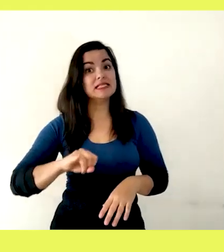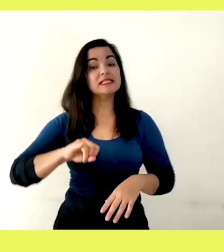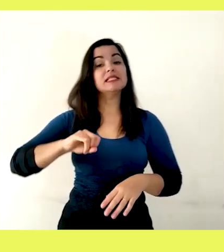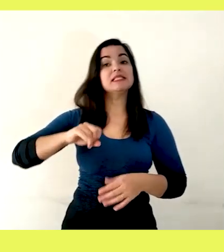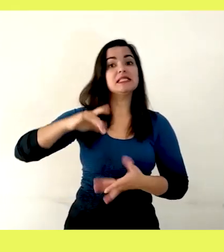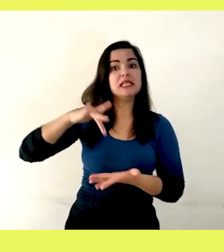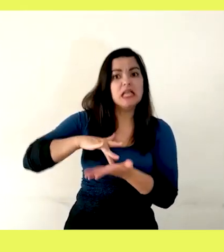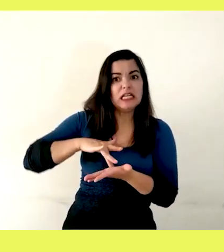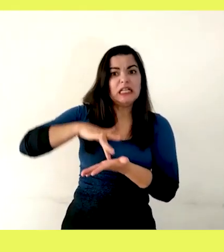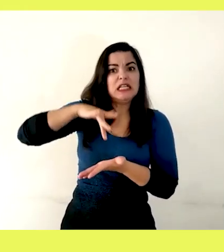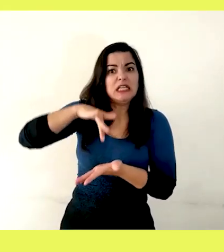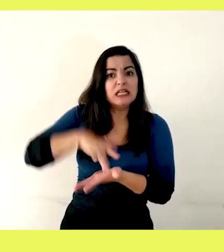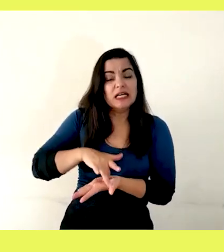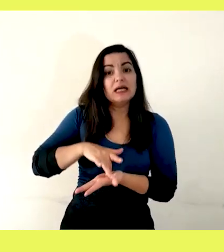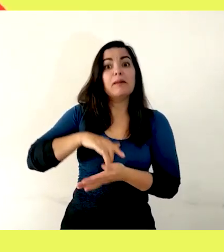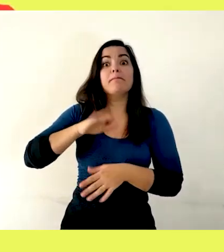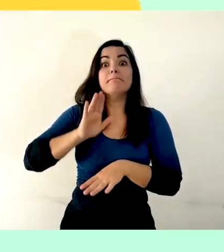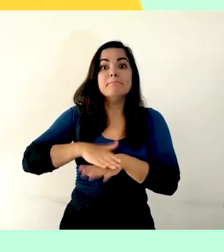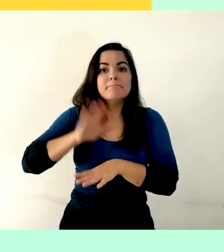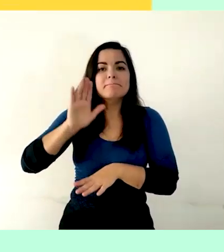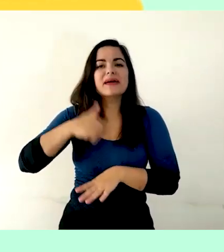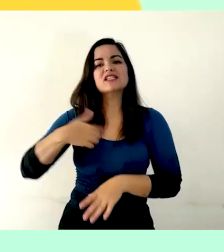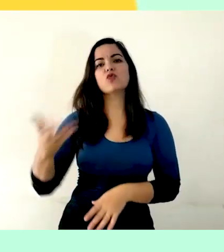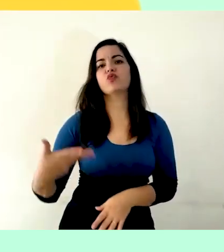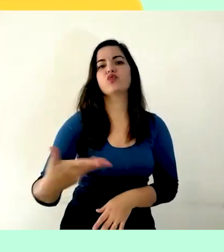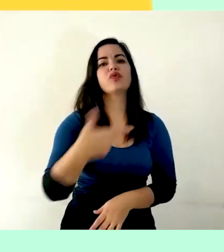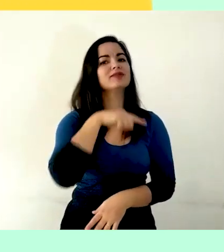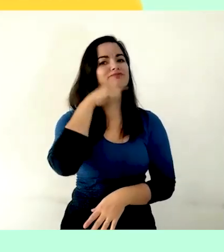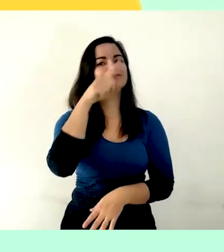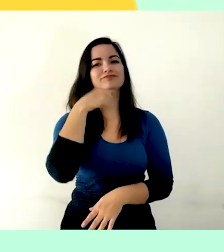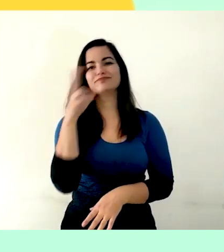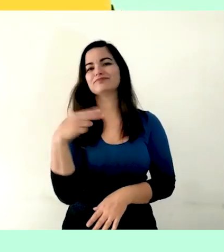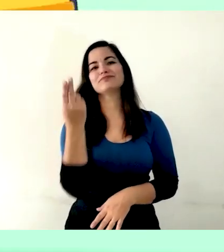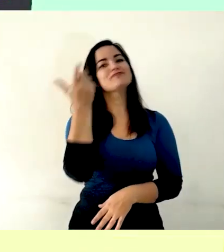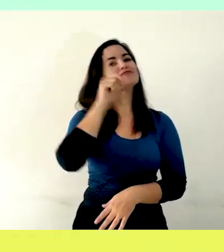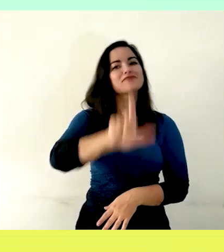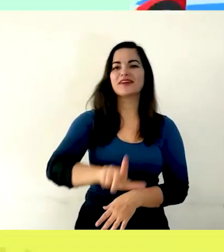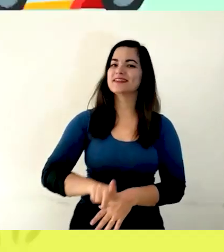Quando a atrito é maior, não sou tão veloz.